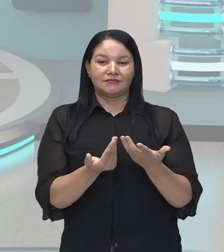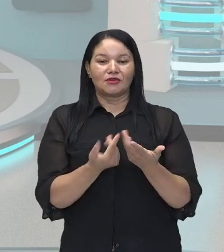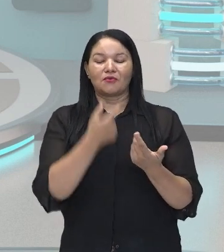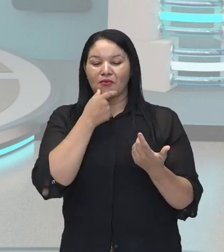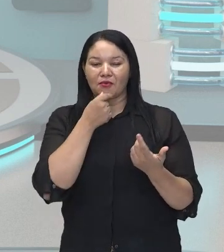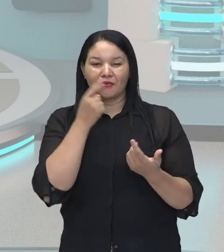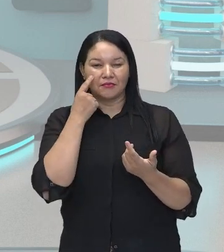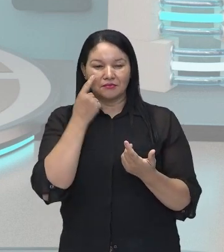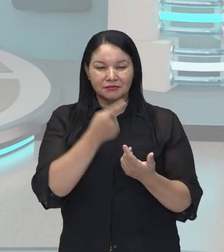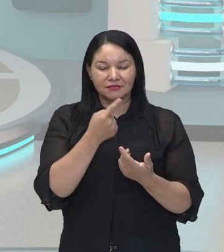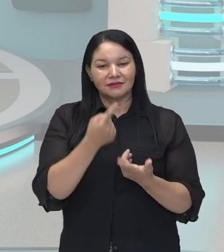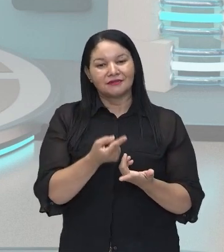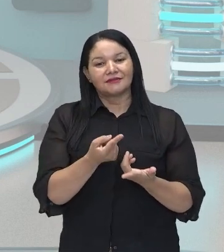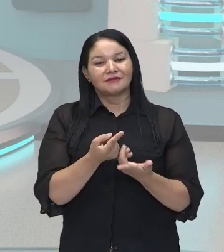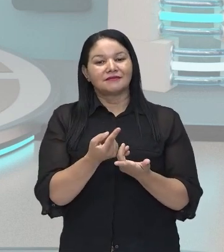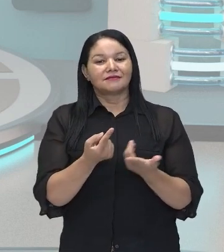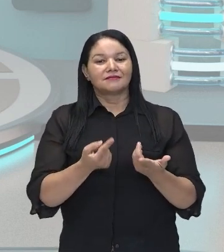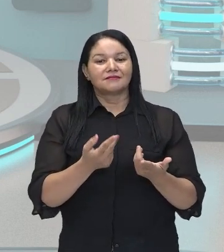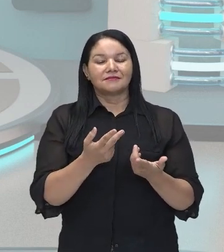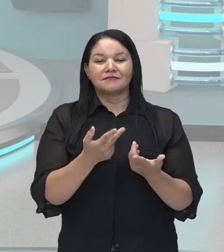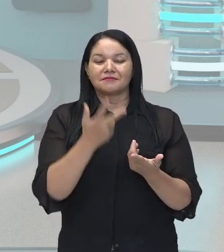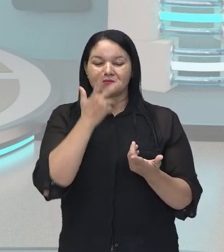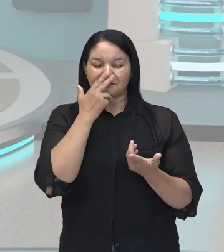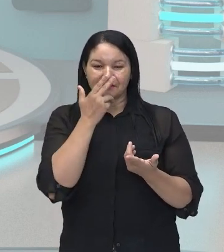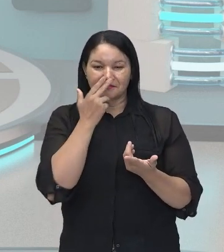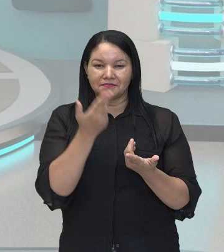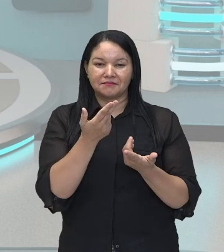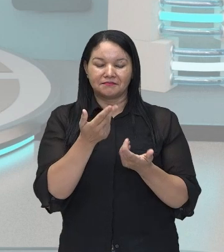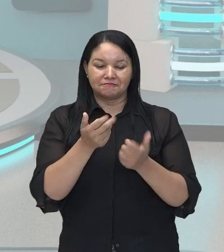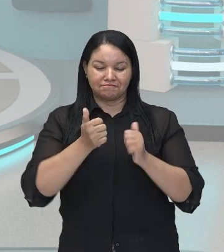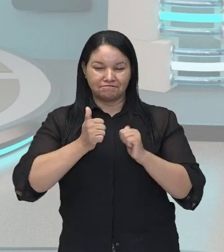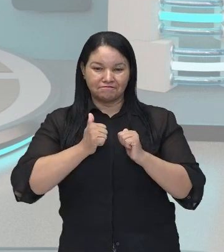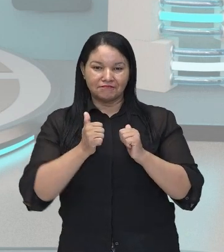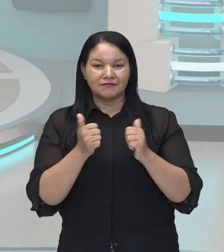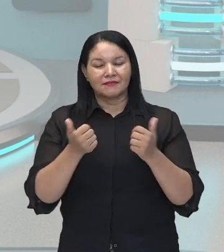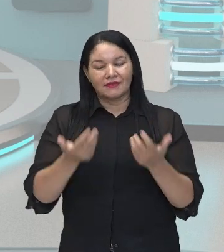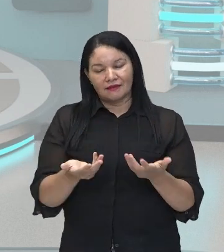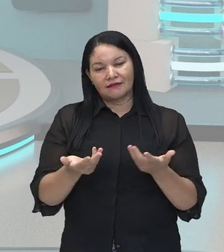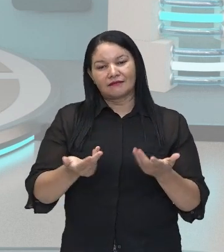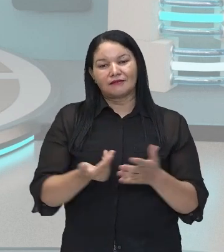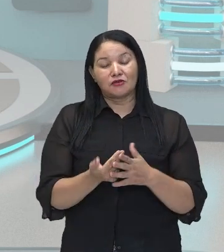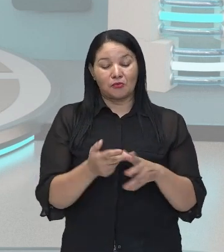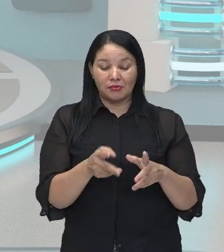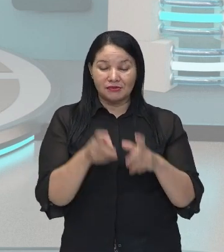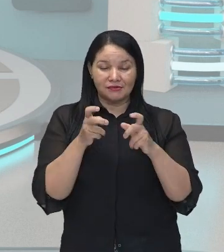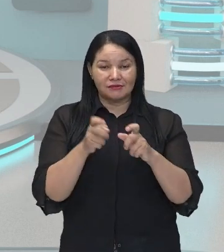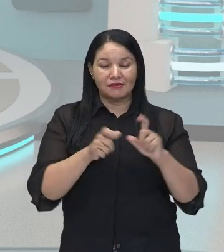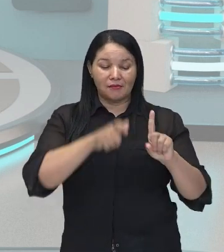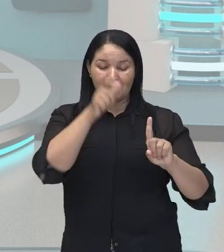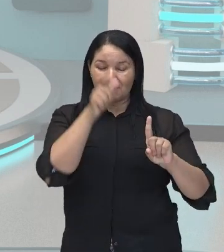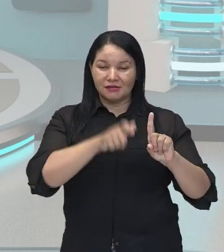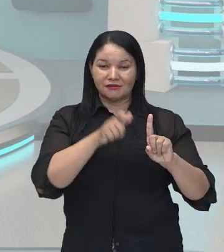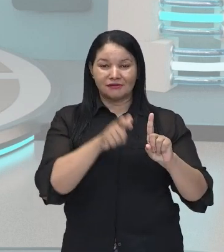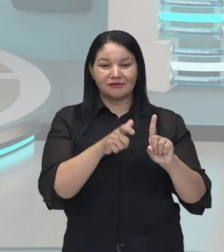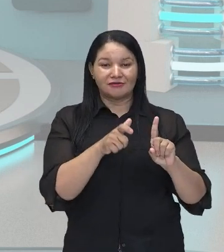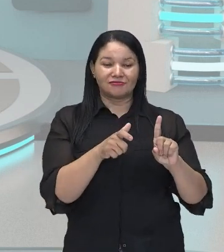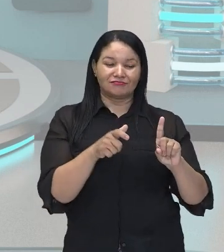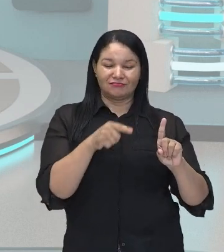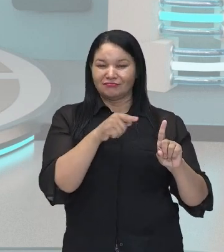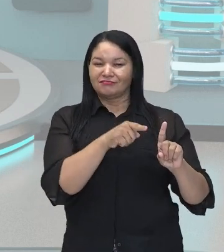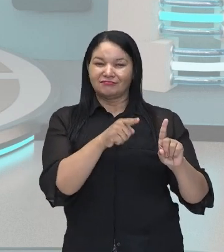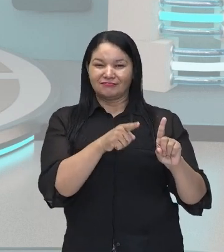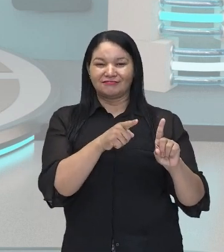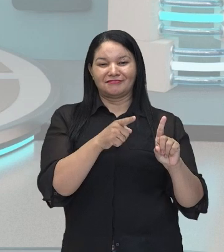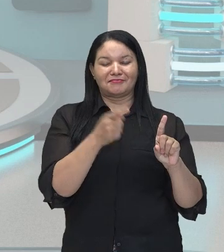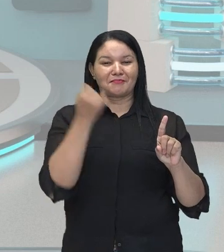percebo esse personagem, a forma como ele é apresentado, certo? Então percebo que é um personagem que nós podemos dizer ali um tanto